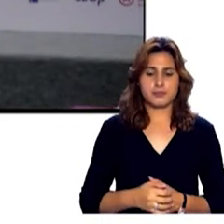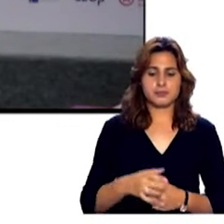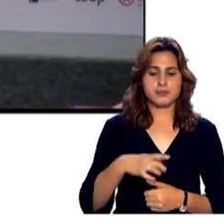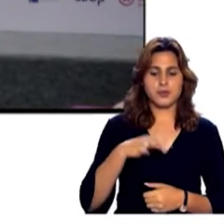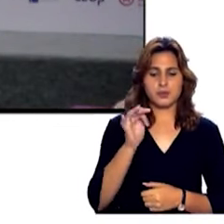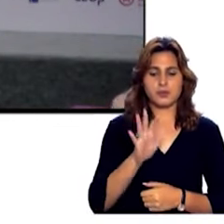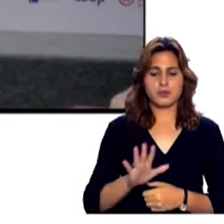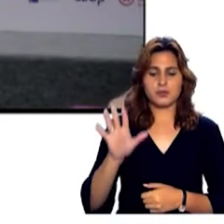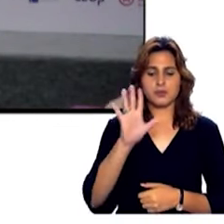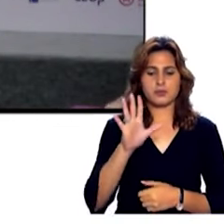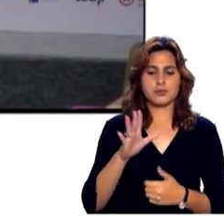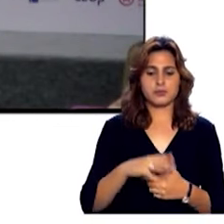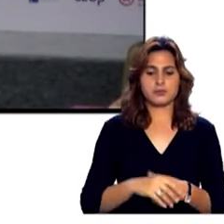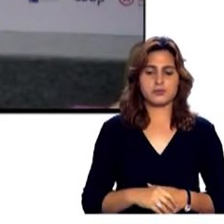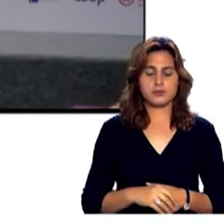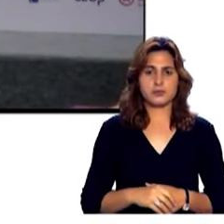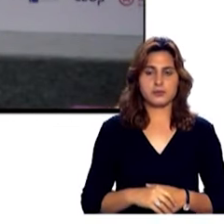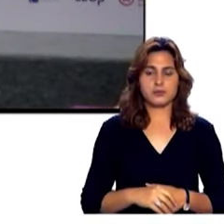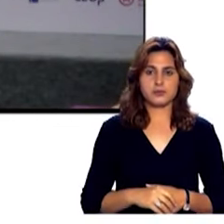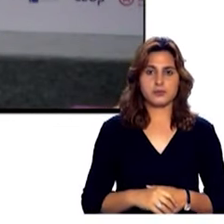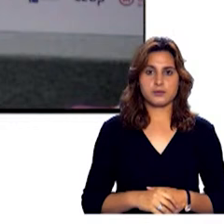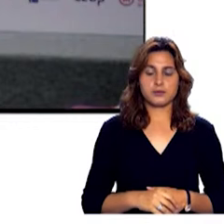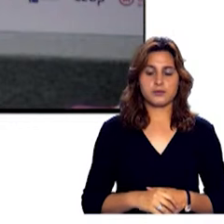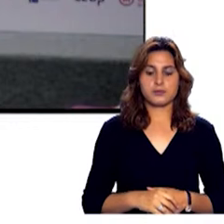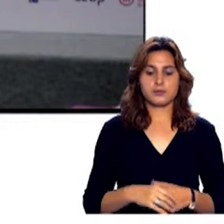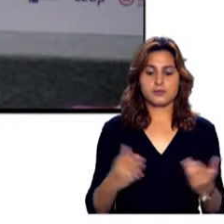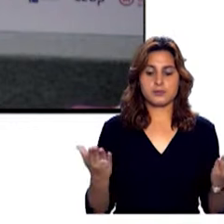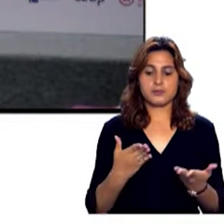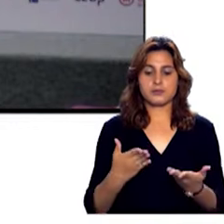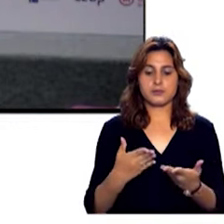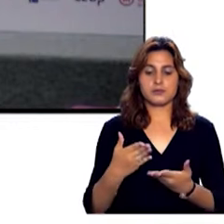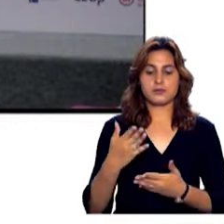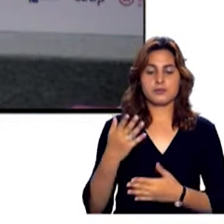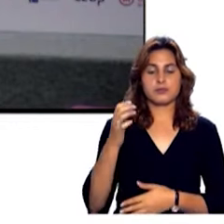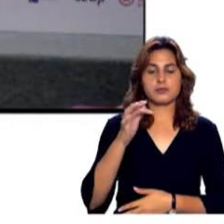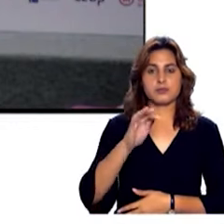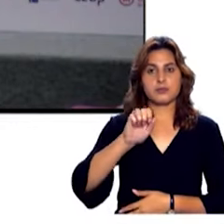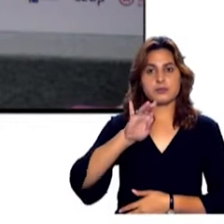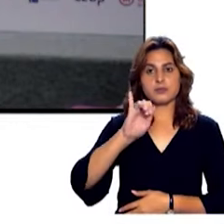do Paraná com a palavra o Dr Fabiano